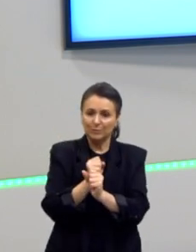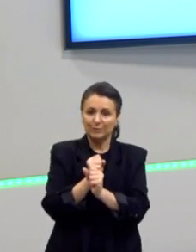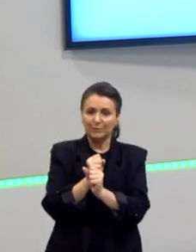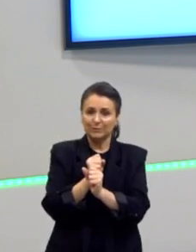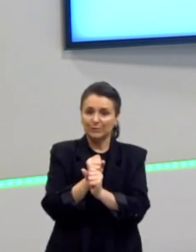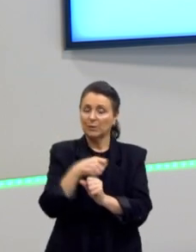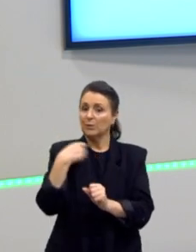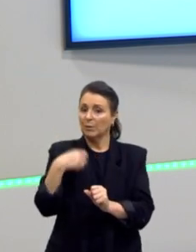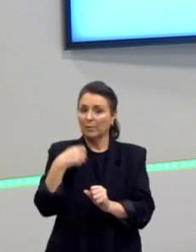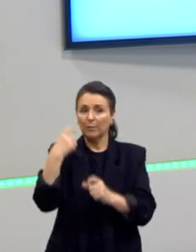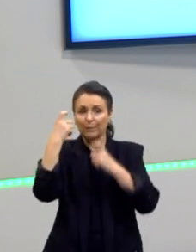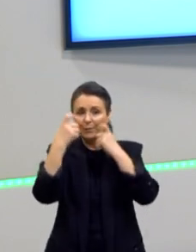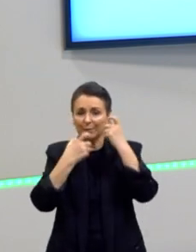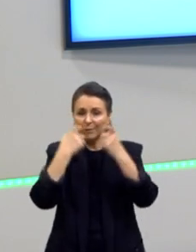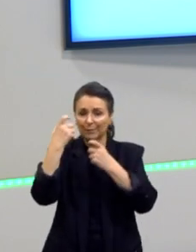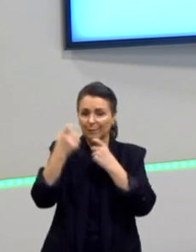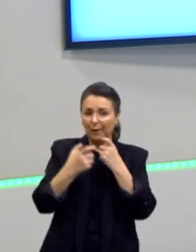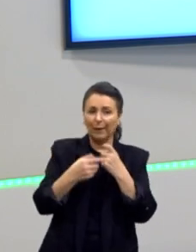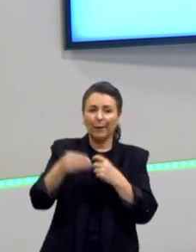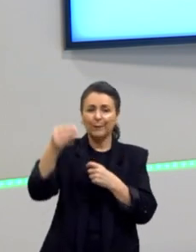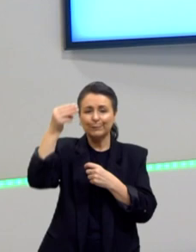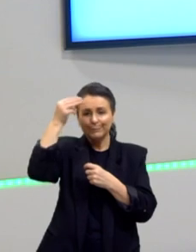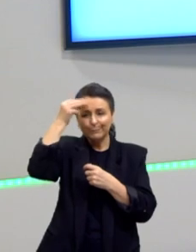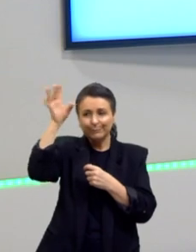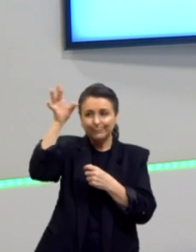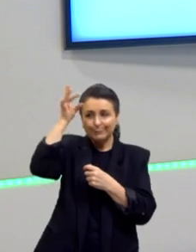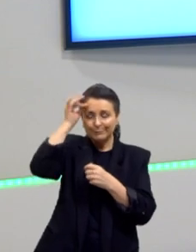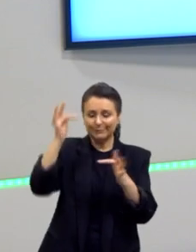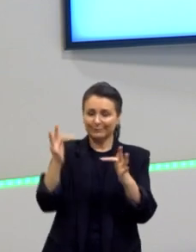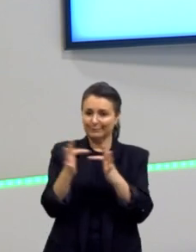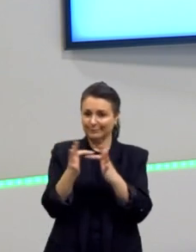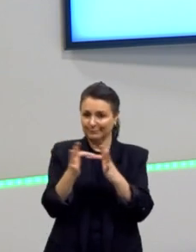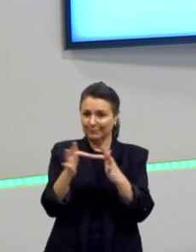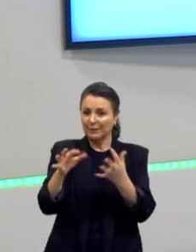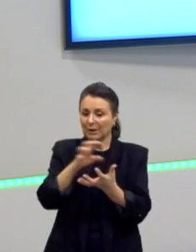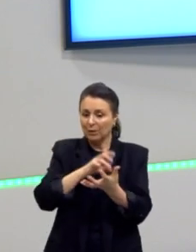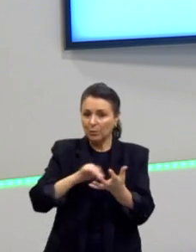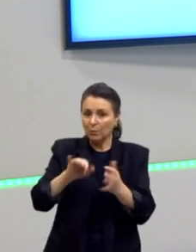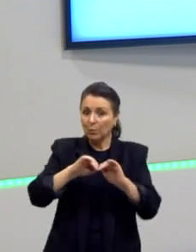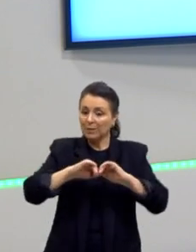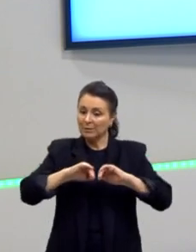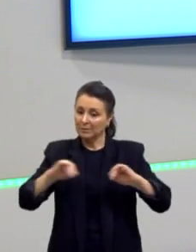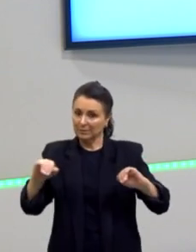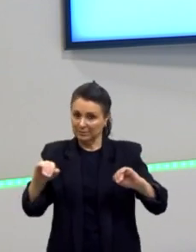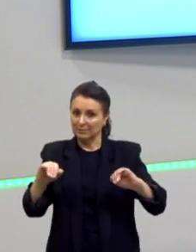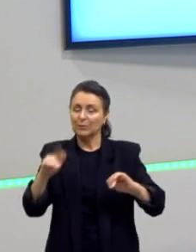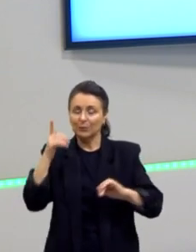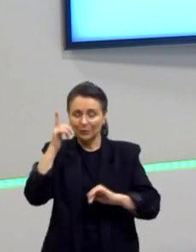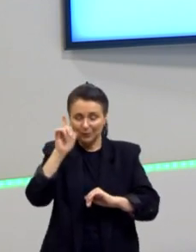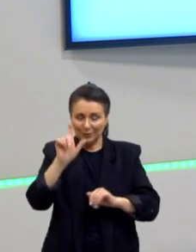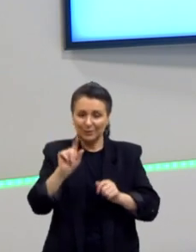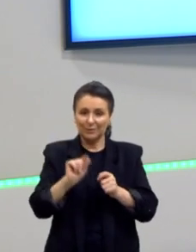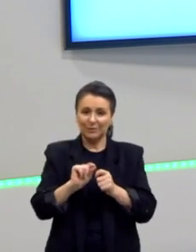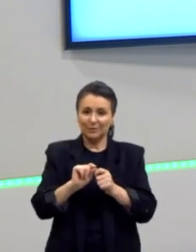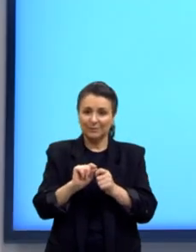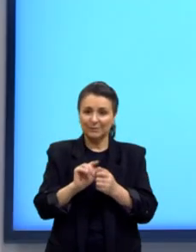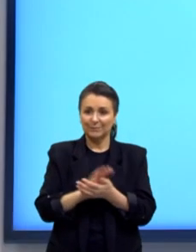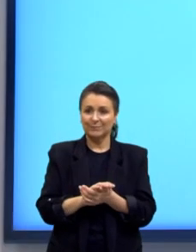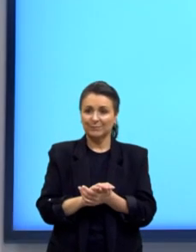não precisa sim se preocupar em memorizar essa fórmula que calcula tudo separadinho que vai dar certo